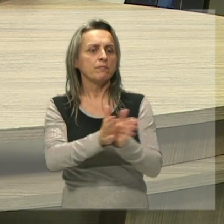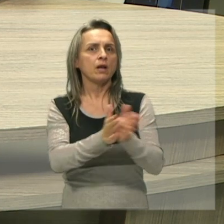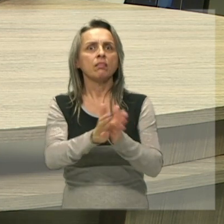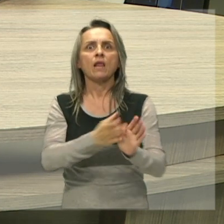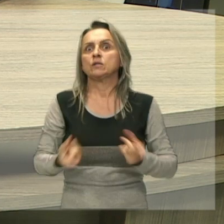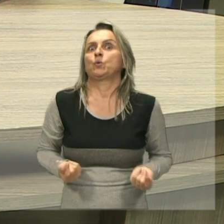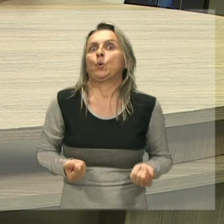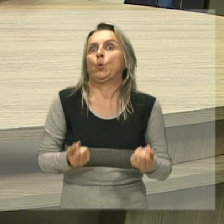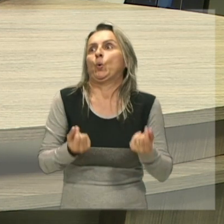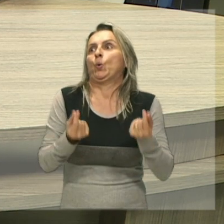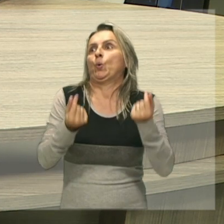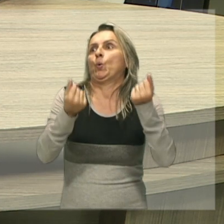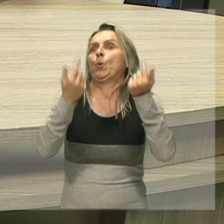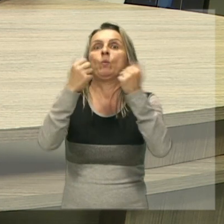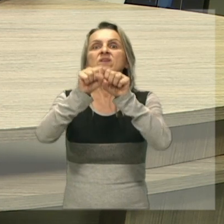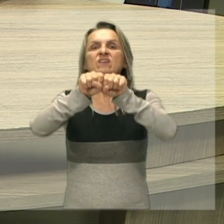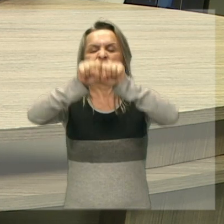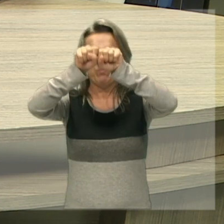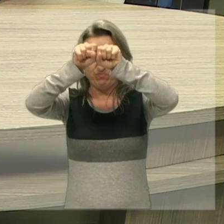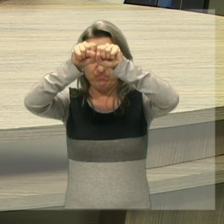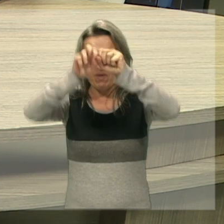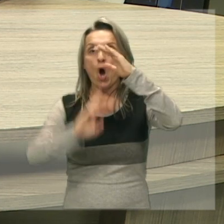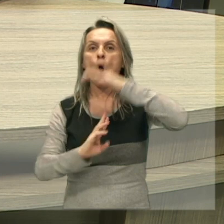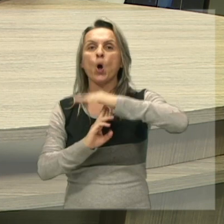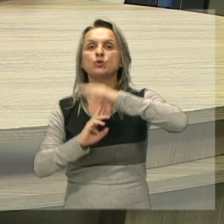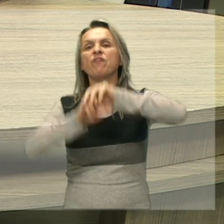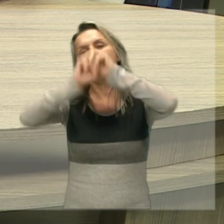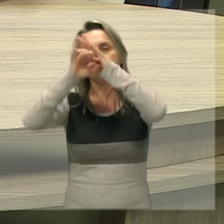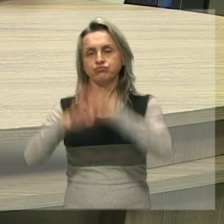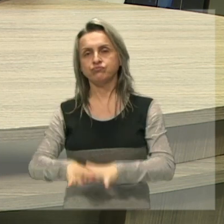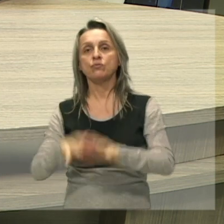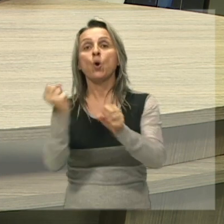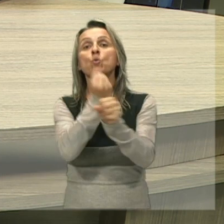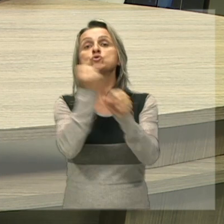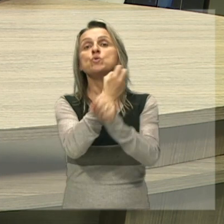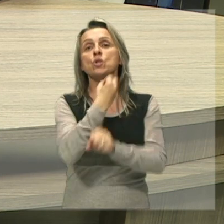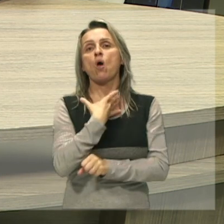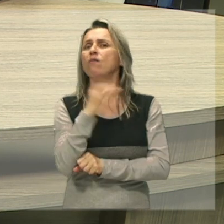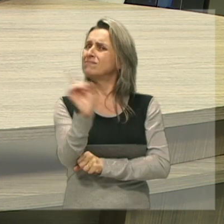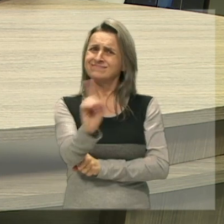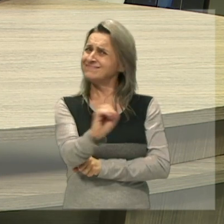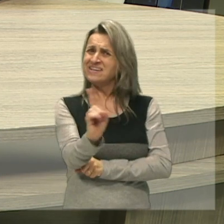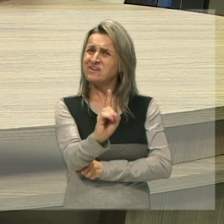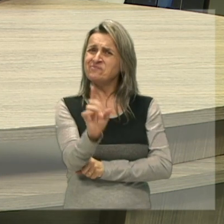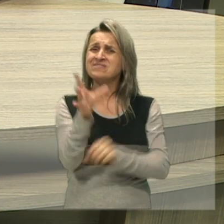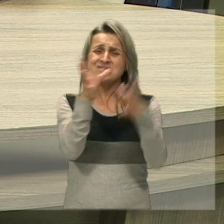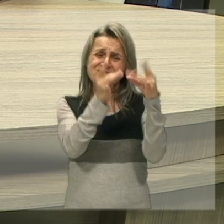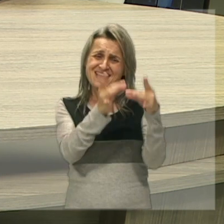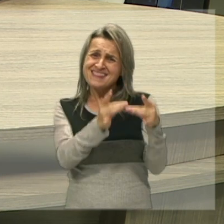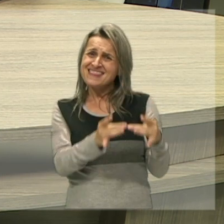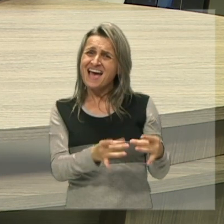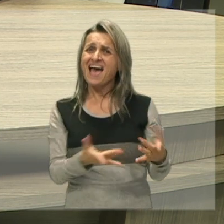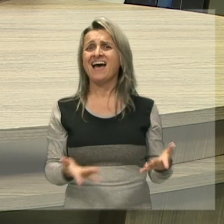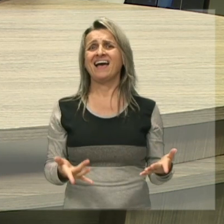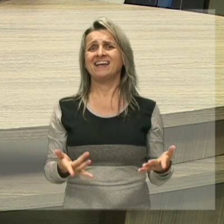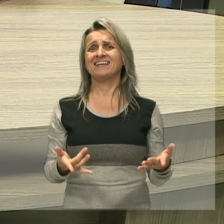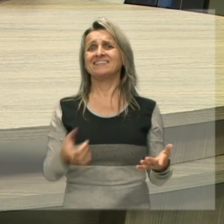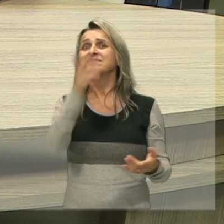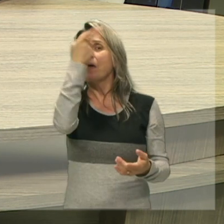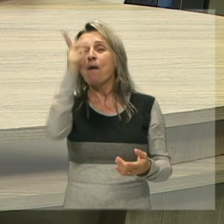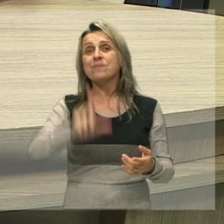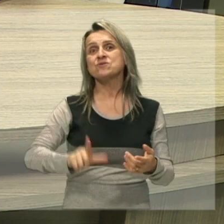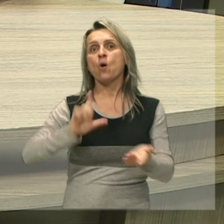outra. Não, né? A gente está aqui, nos chamem, a gente dá as dicas do que precisa ser feito. Nenhuma pessoa com deficiência tem casas com elevador, com um